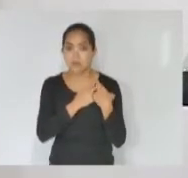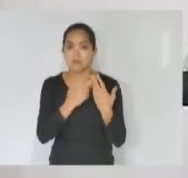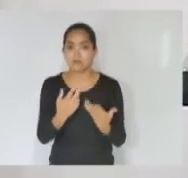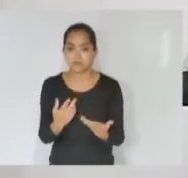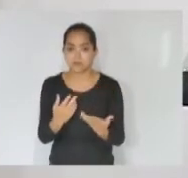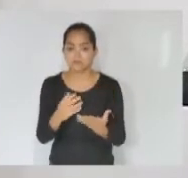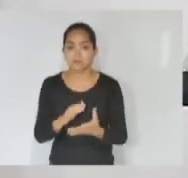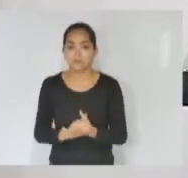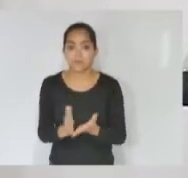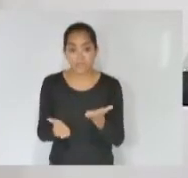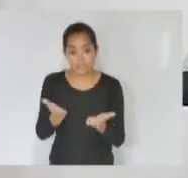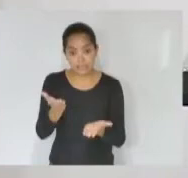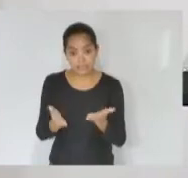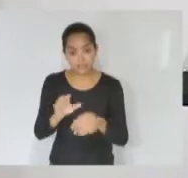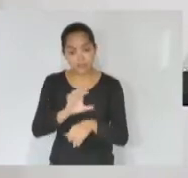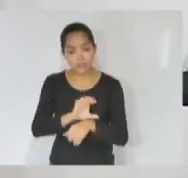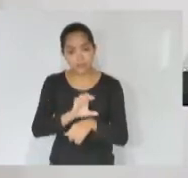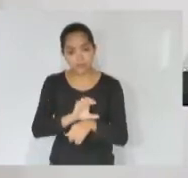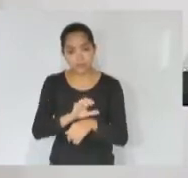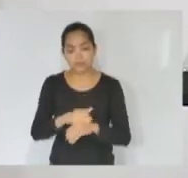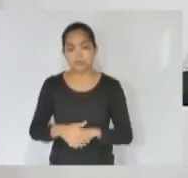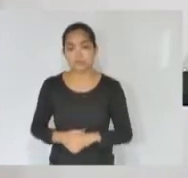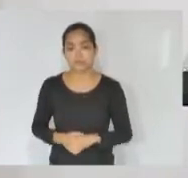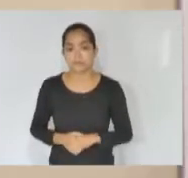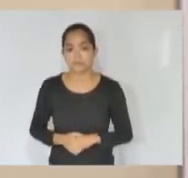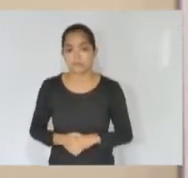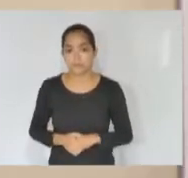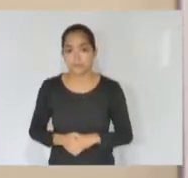Santa Catarina por muito mais tempo. Muito obrigado.